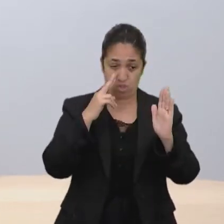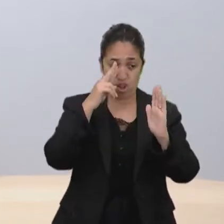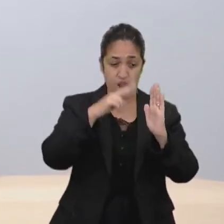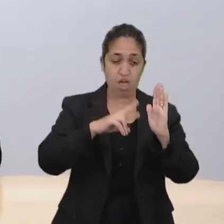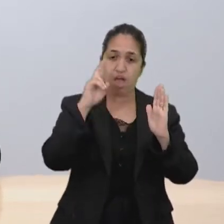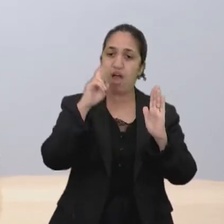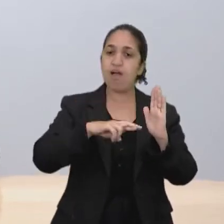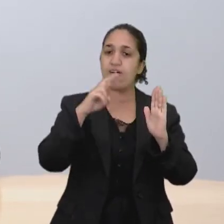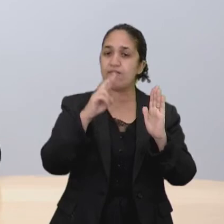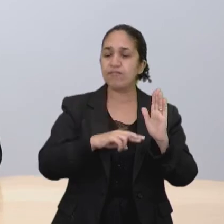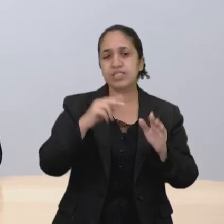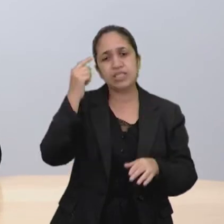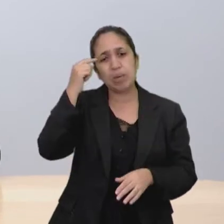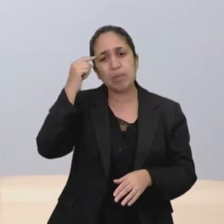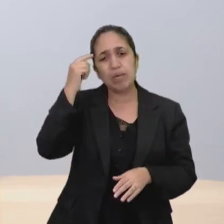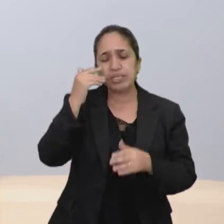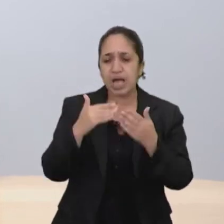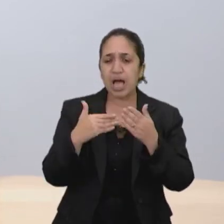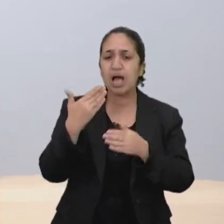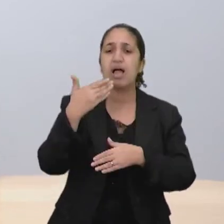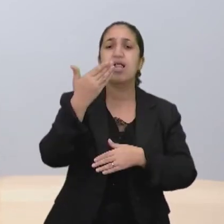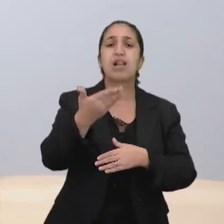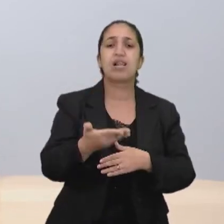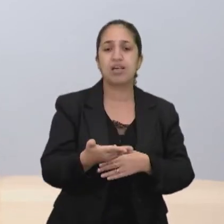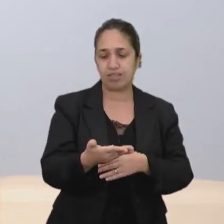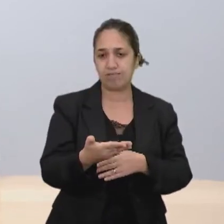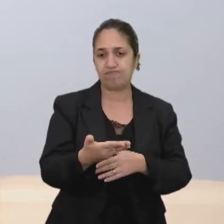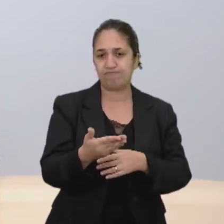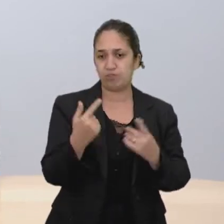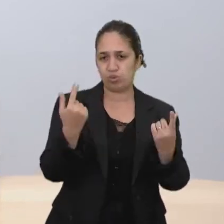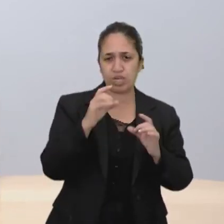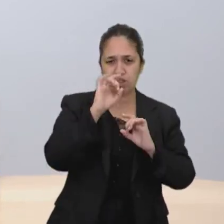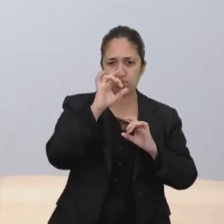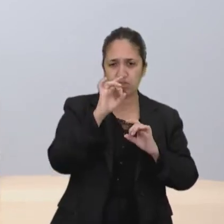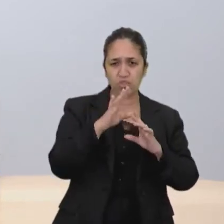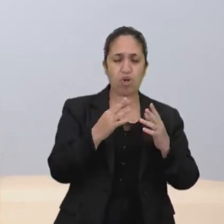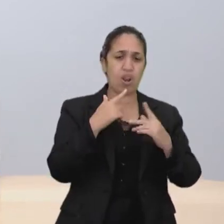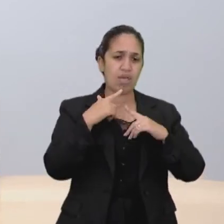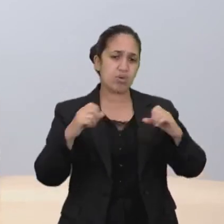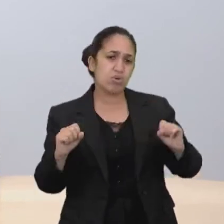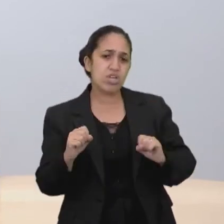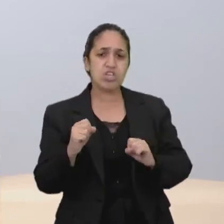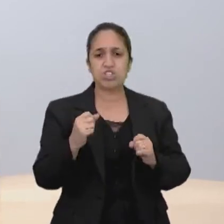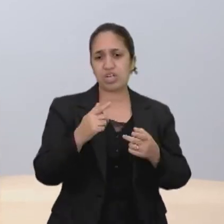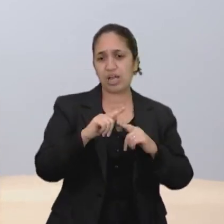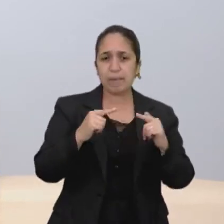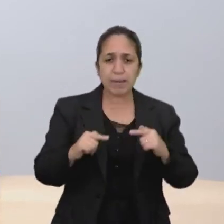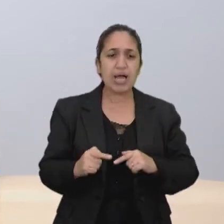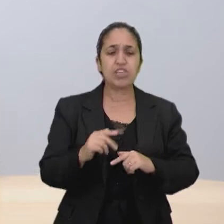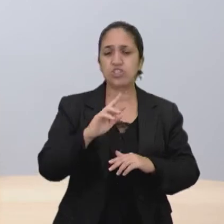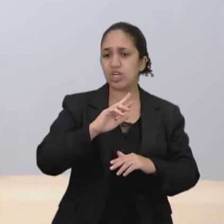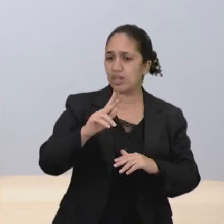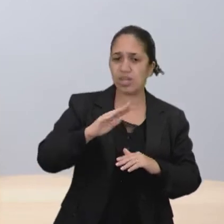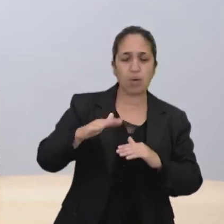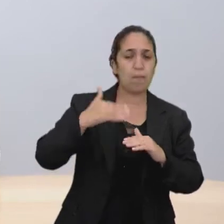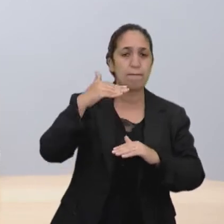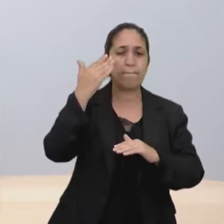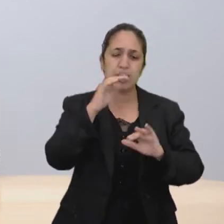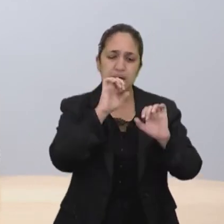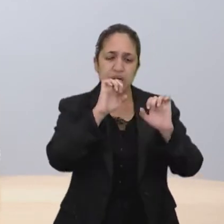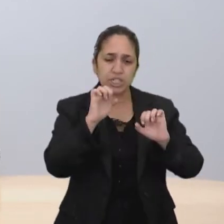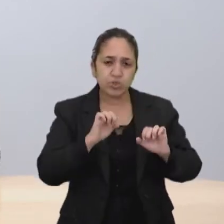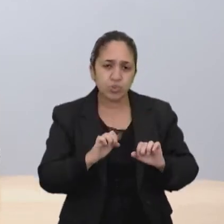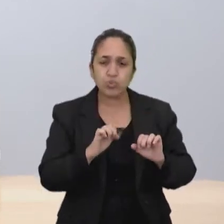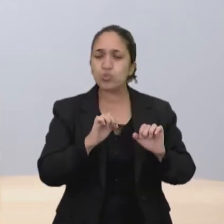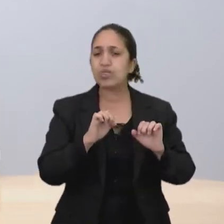que ser pensada além da construção linguística e gramatical, além da estrutura